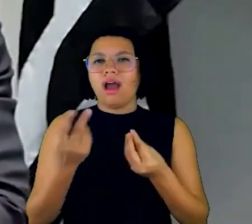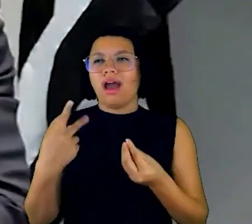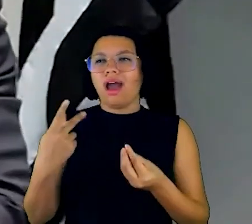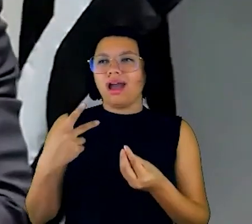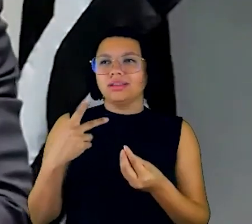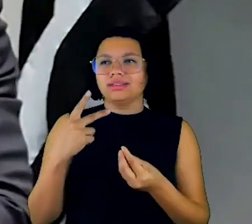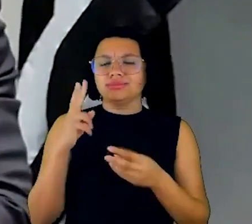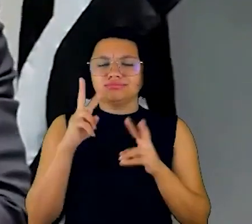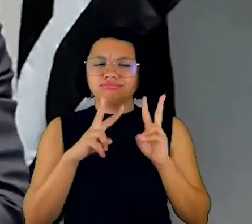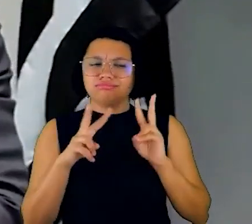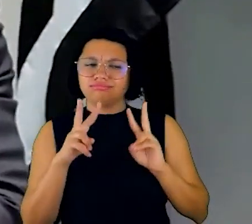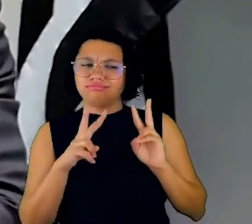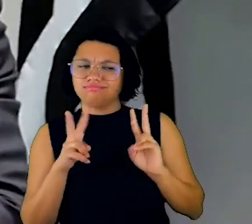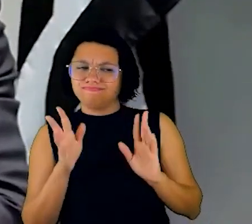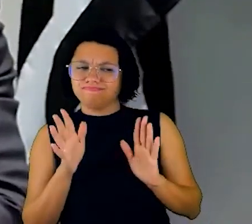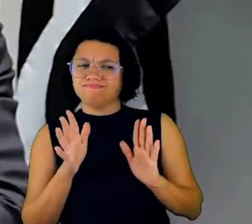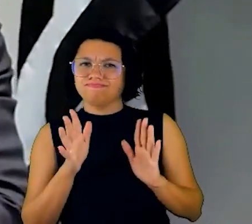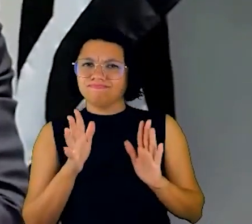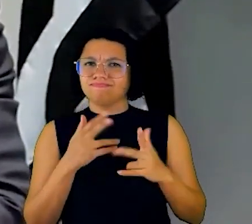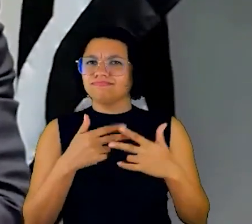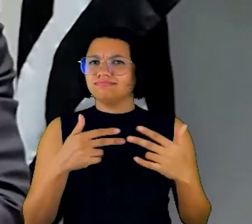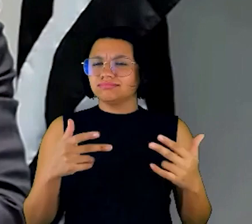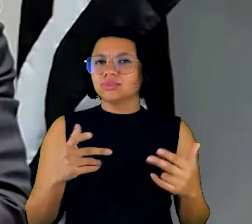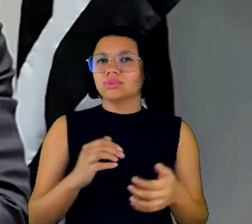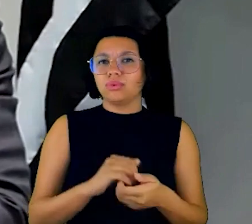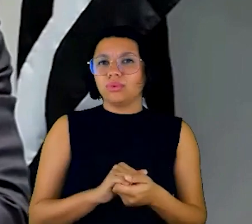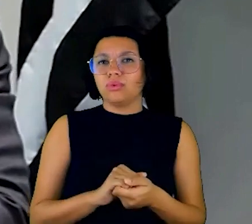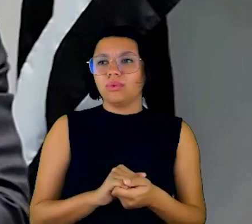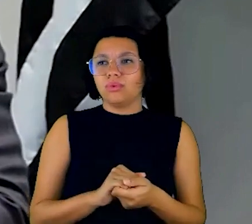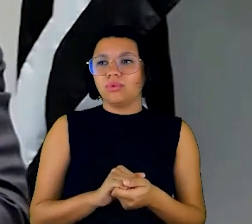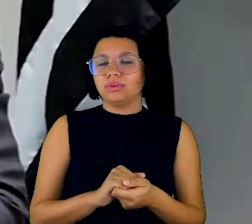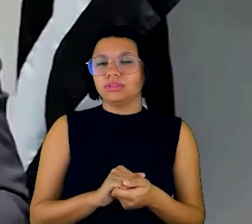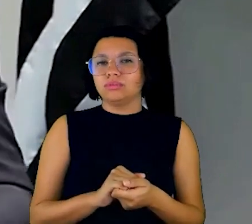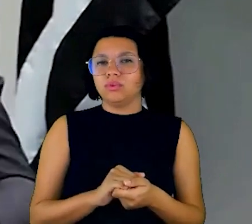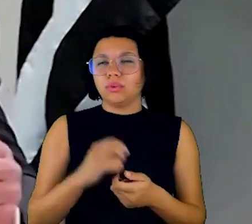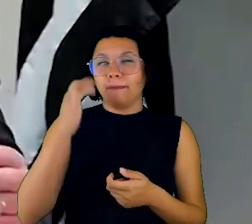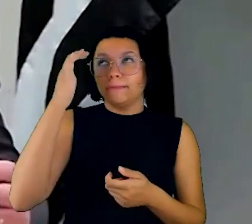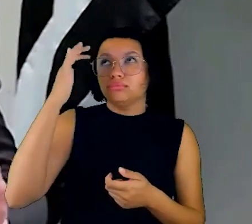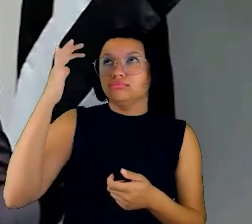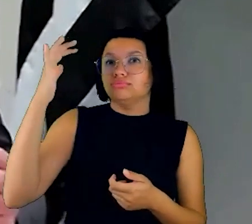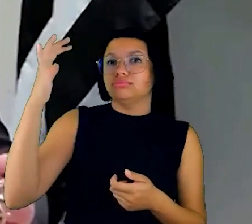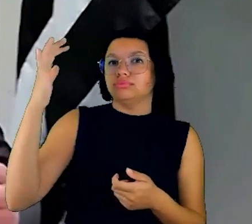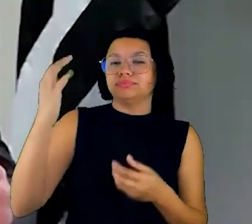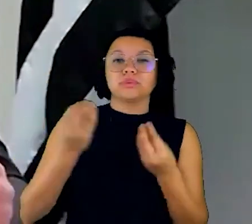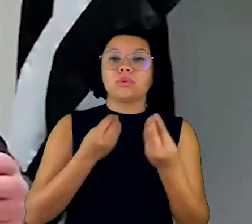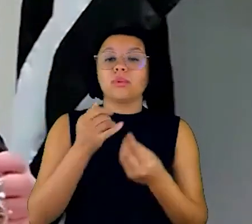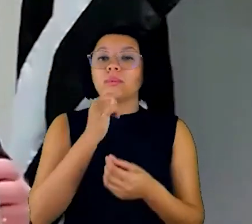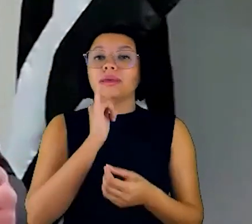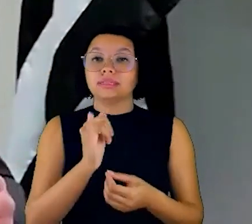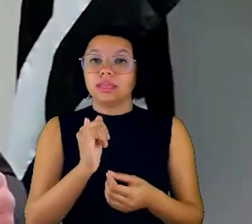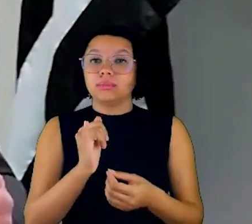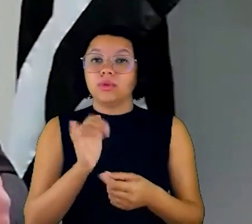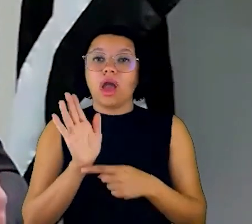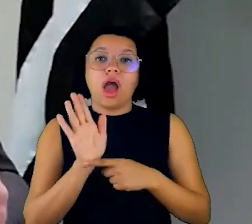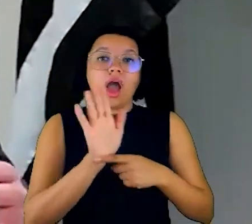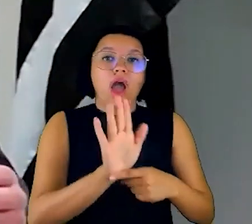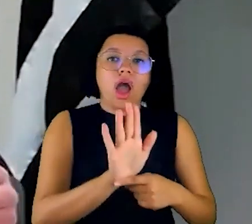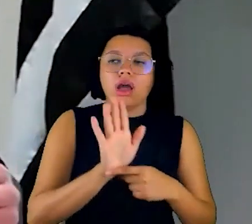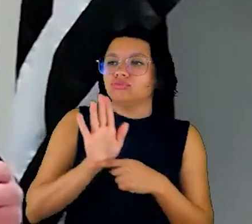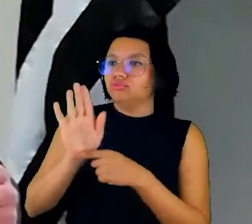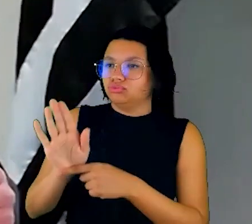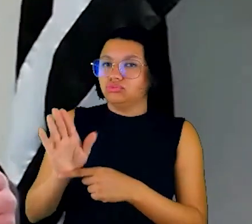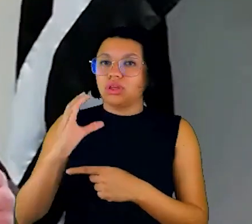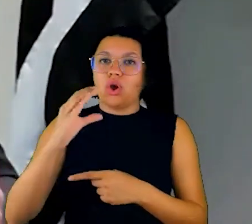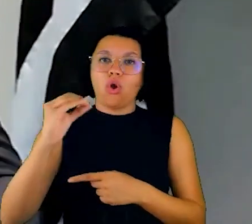nós desconfiamos um pouco de coisas meio que etéreas, como por exemplo cooperação, princípio